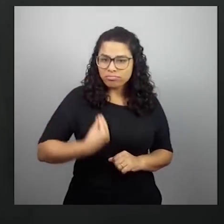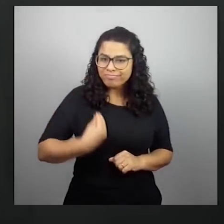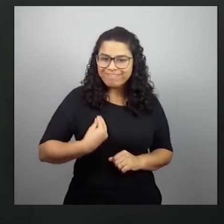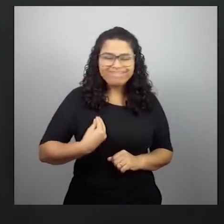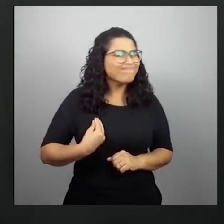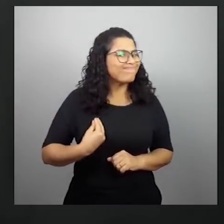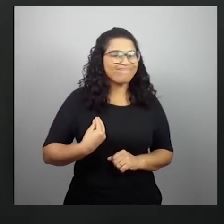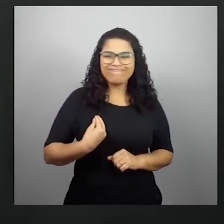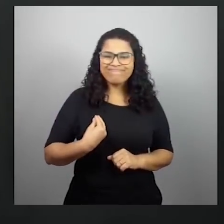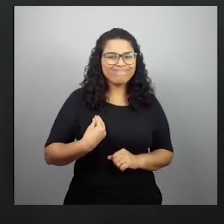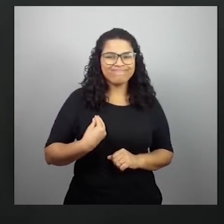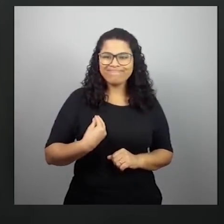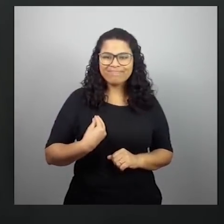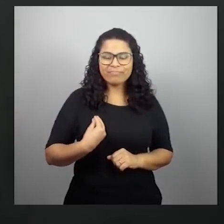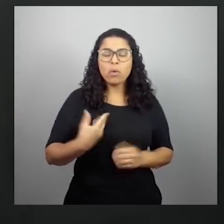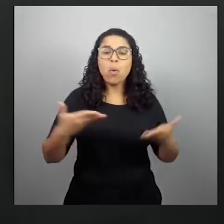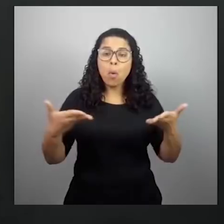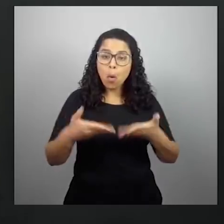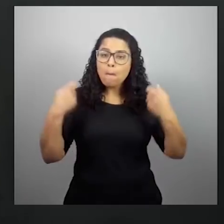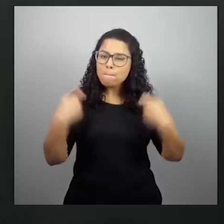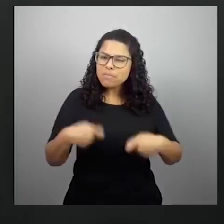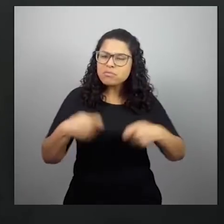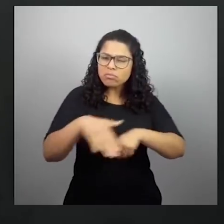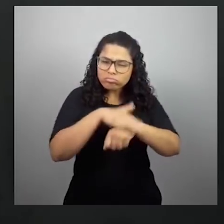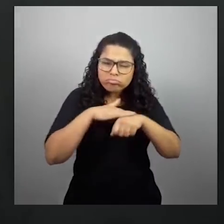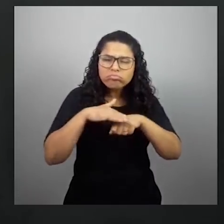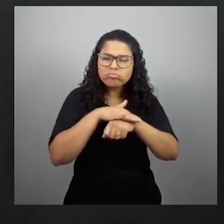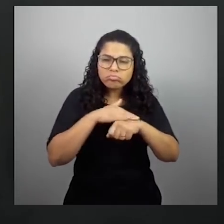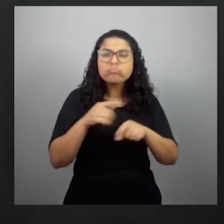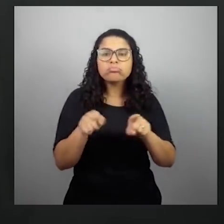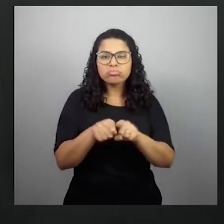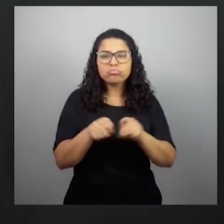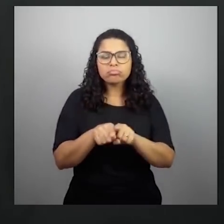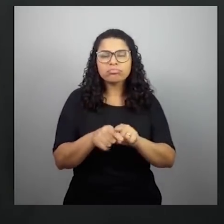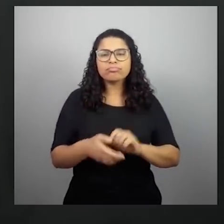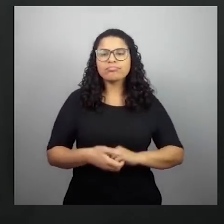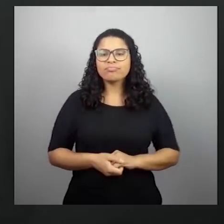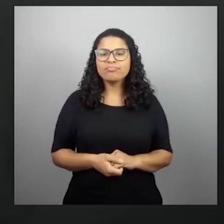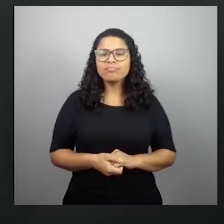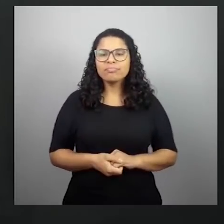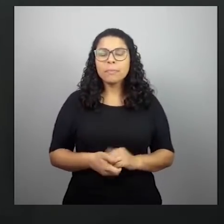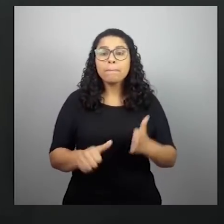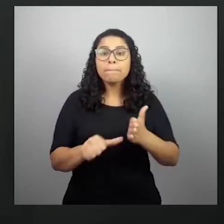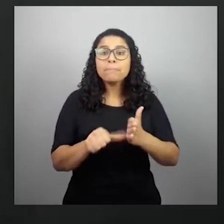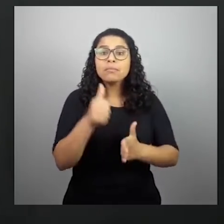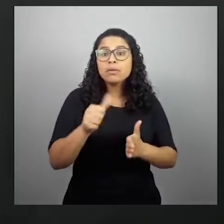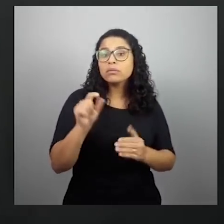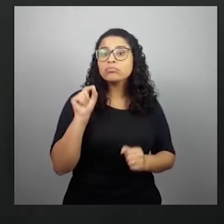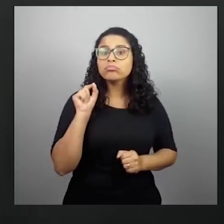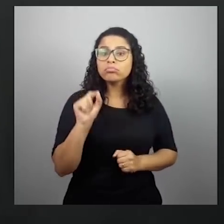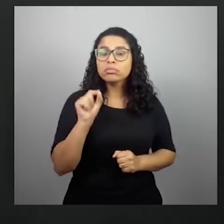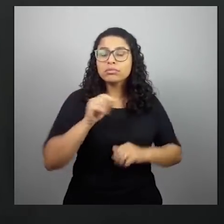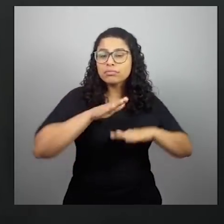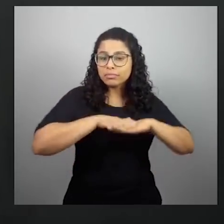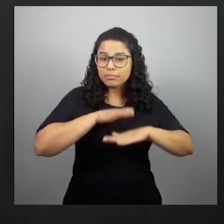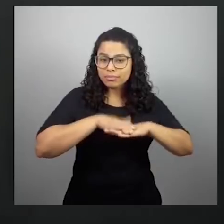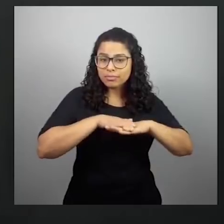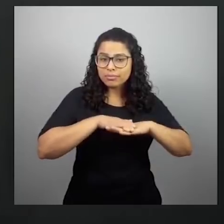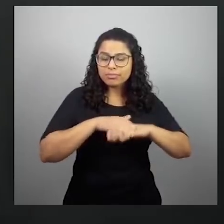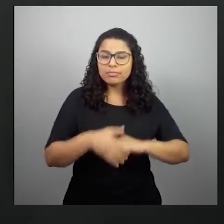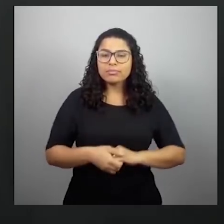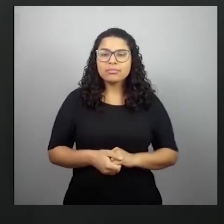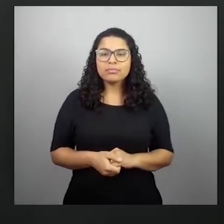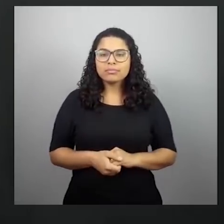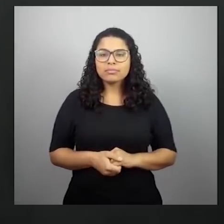precisa falar mais abertamente, mais de perto aqui. Primeira coisa que a gente não pode fazer é banalizar a